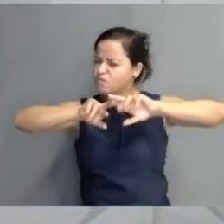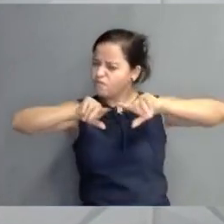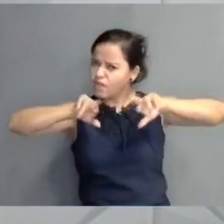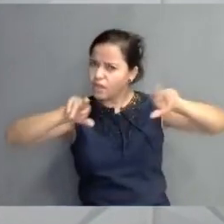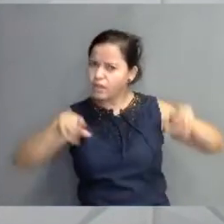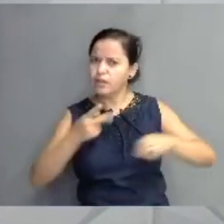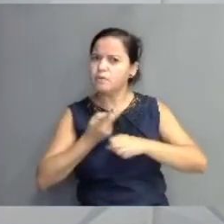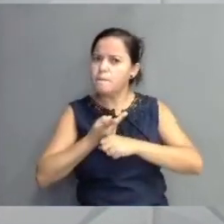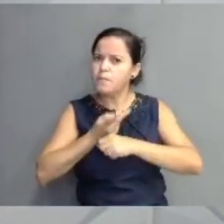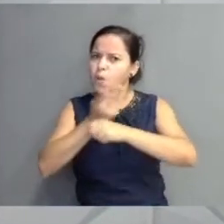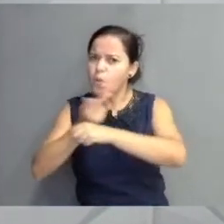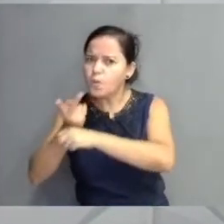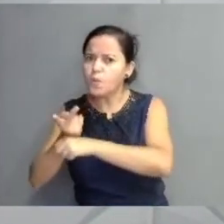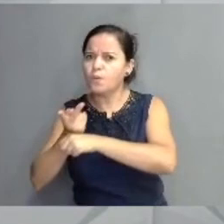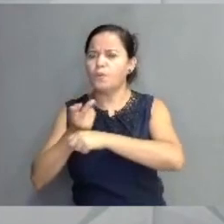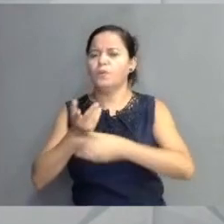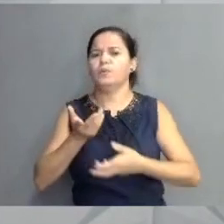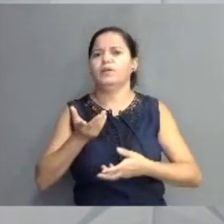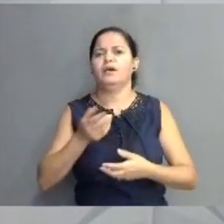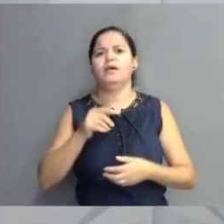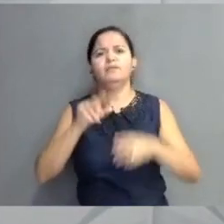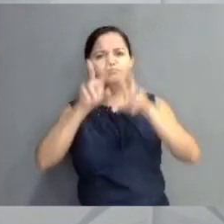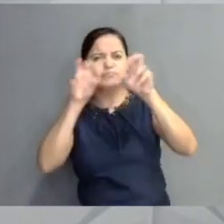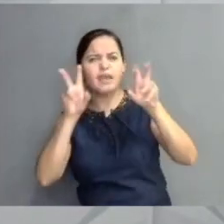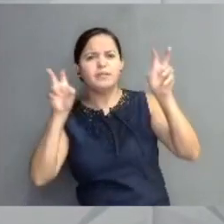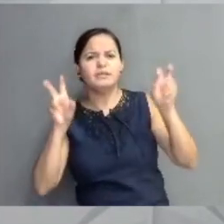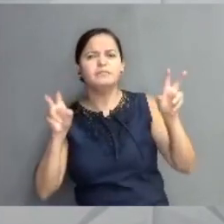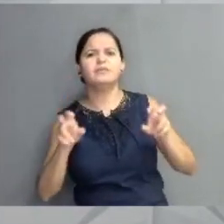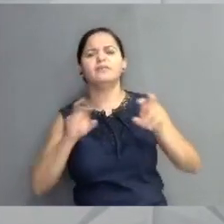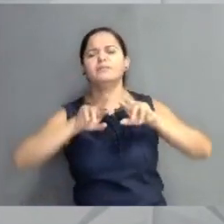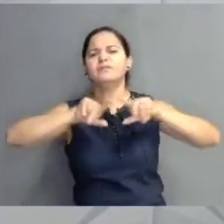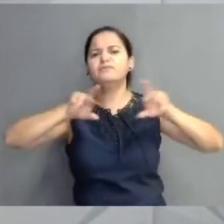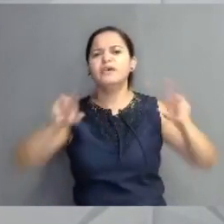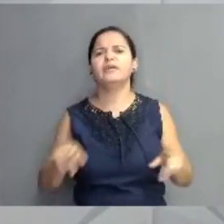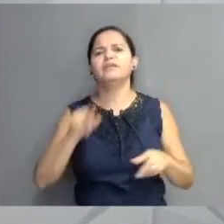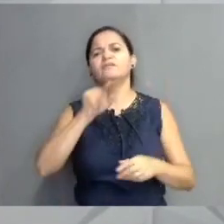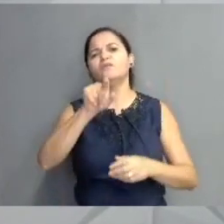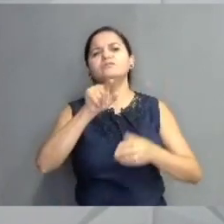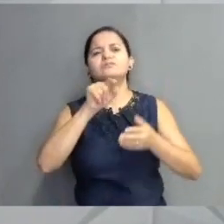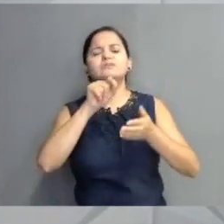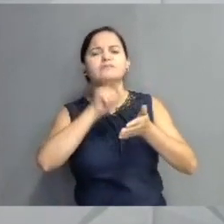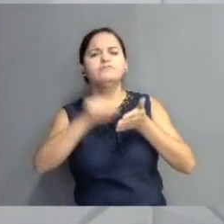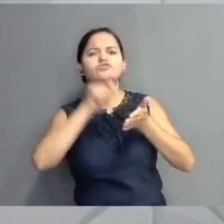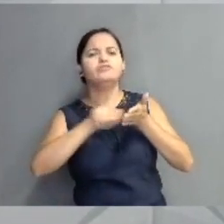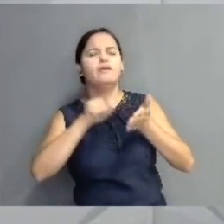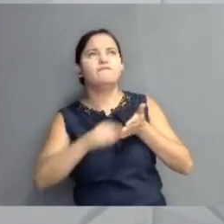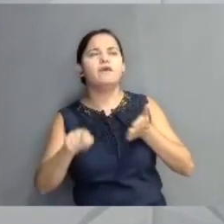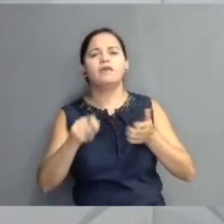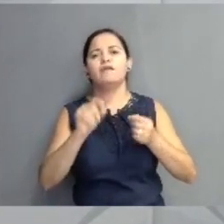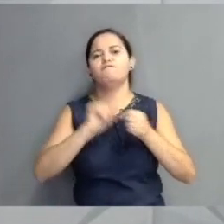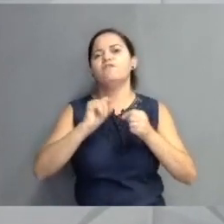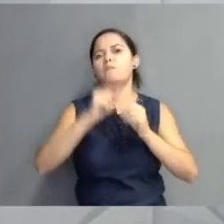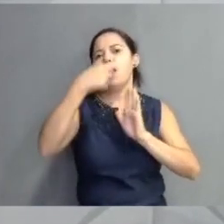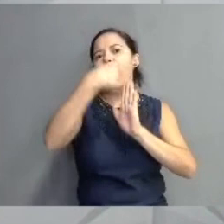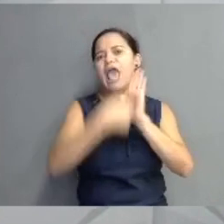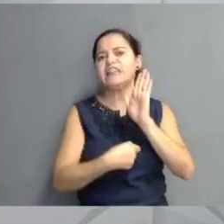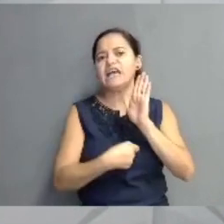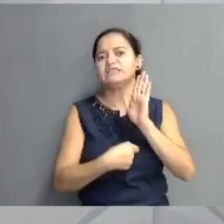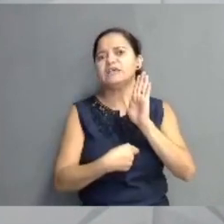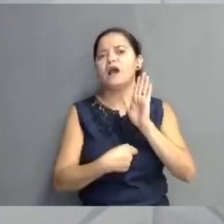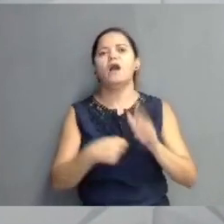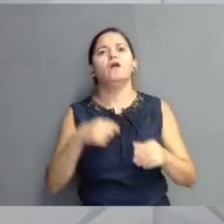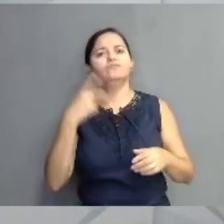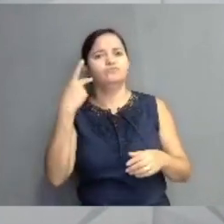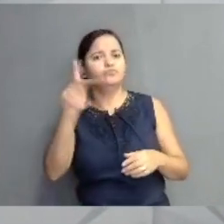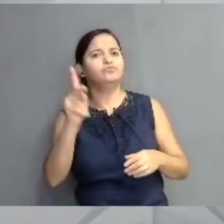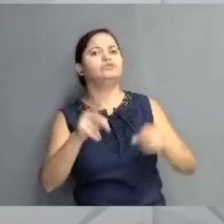essa temática ou outras temáticas. E é importante também você escrever a sua opinião, fazer uma redação aí em seu